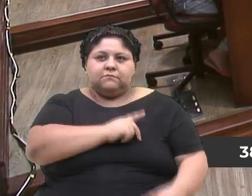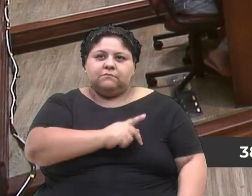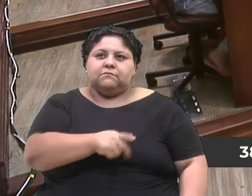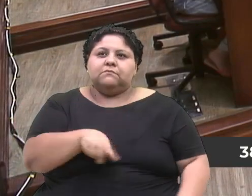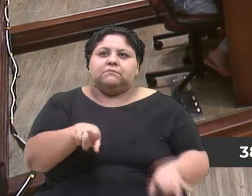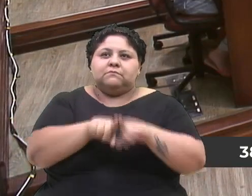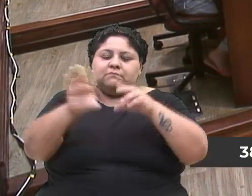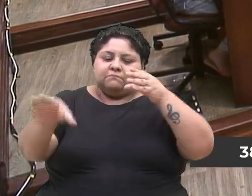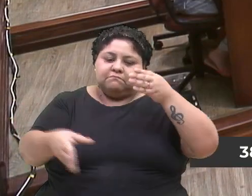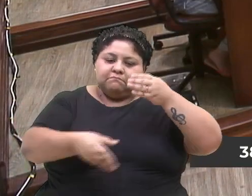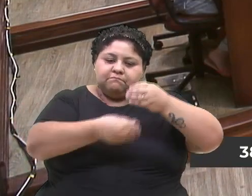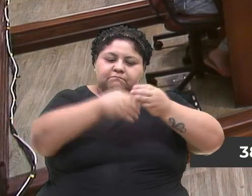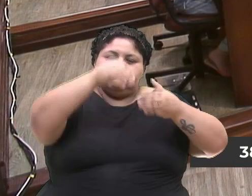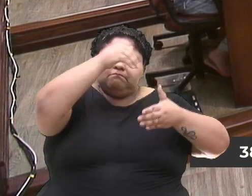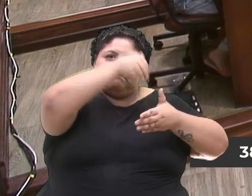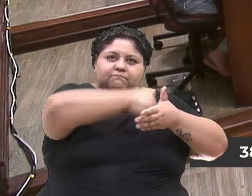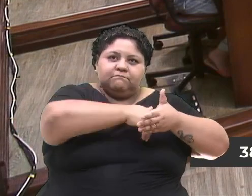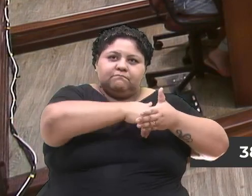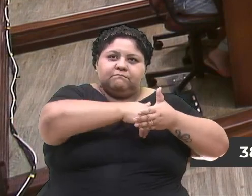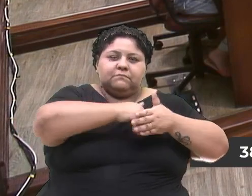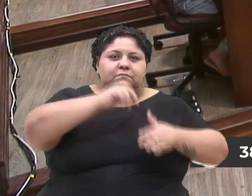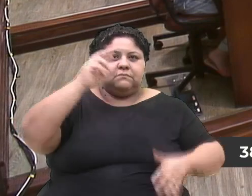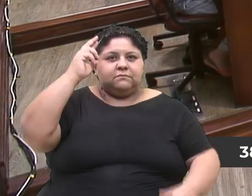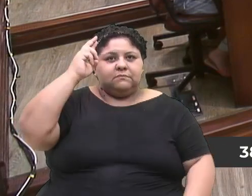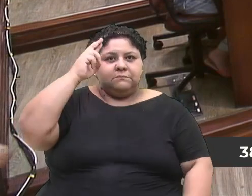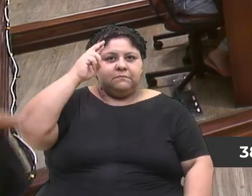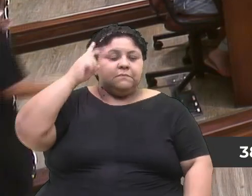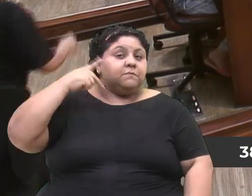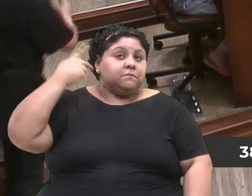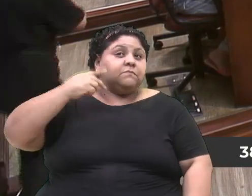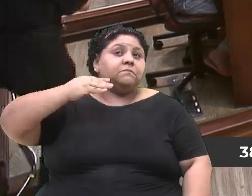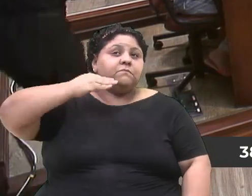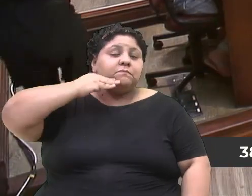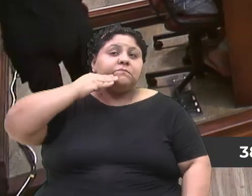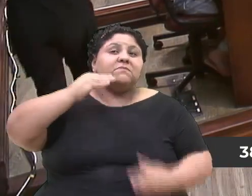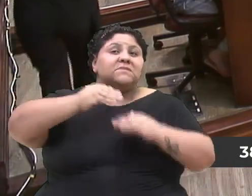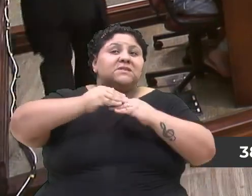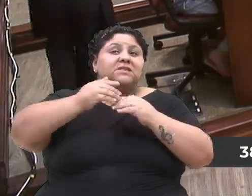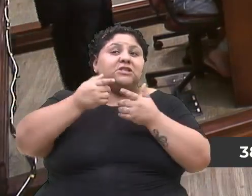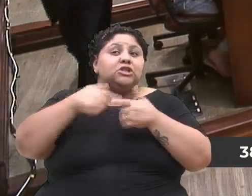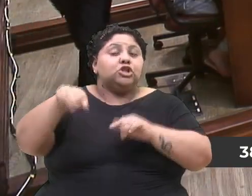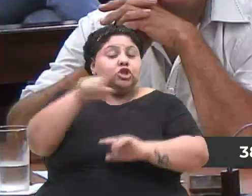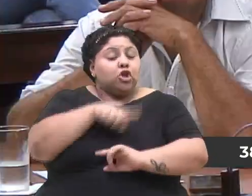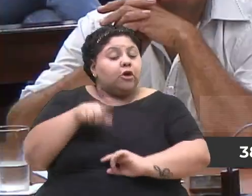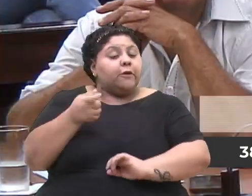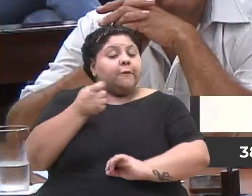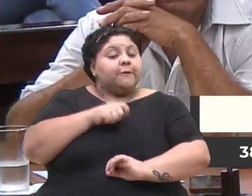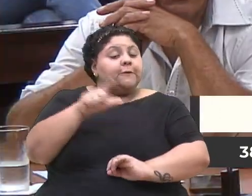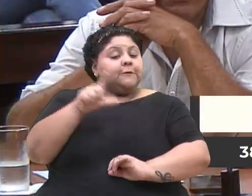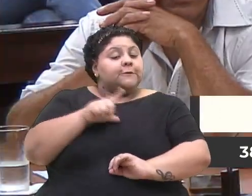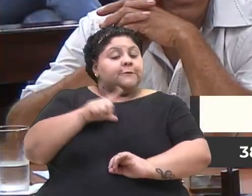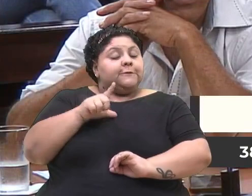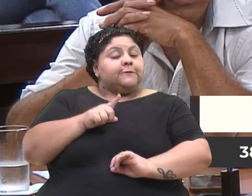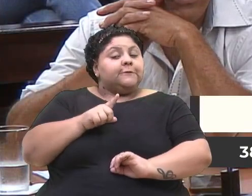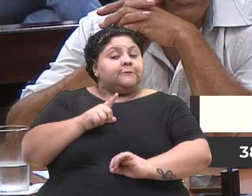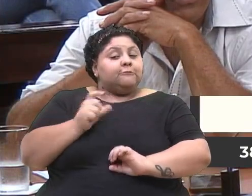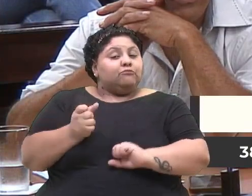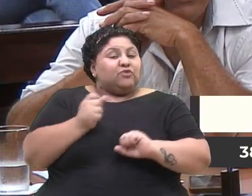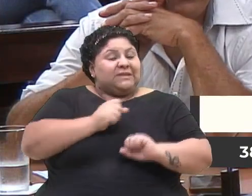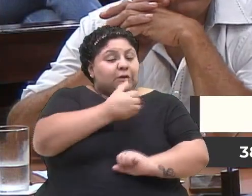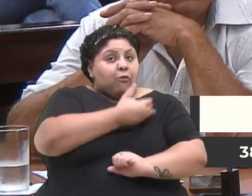somo aos votos do vereador Alexandre Bortoluz, mas nós precisamos ter um poder